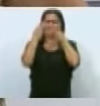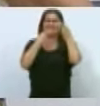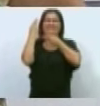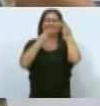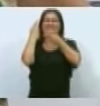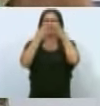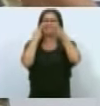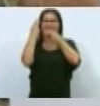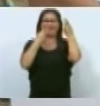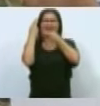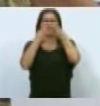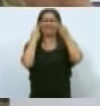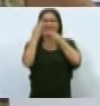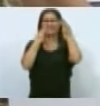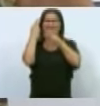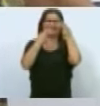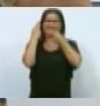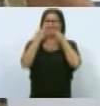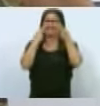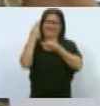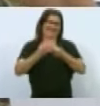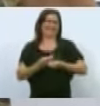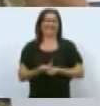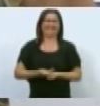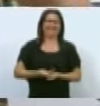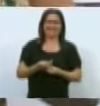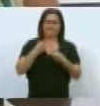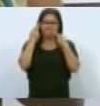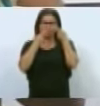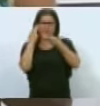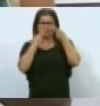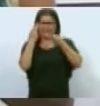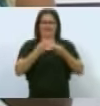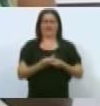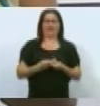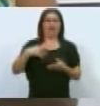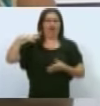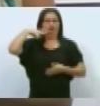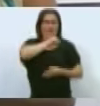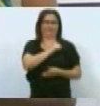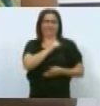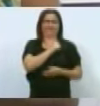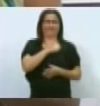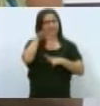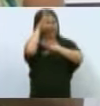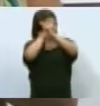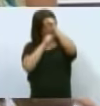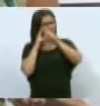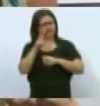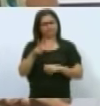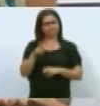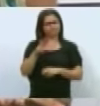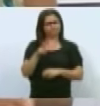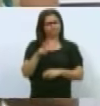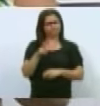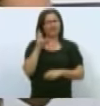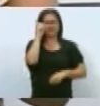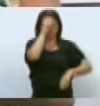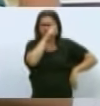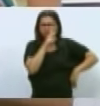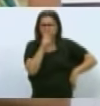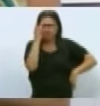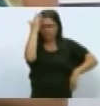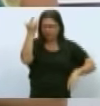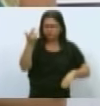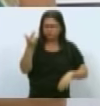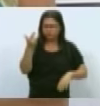Faladeira, ó, aprendi, eu sou faladeira, ó. Viu só? Ó, já aprendi alguma coisinha. Será que é fácil? Será que é difícil? A Tati